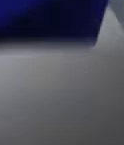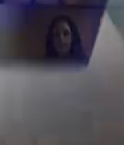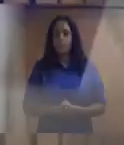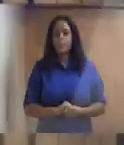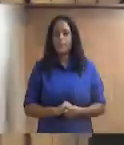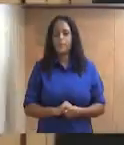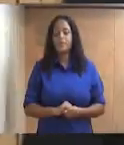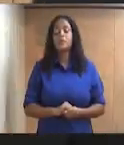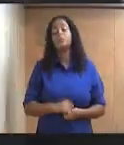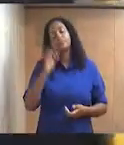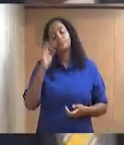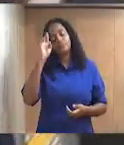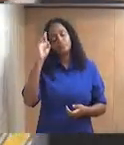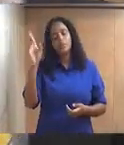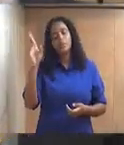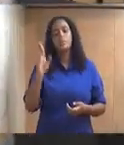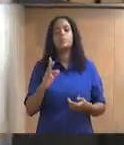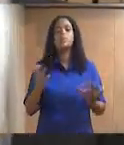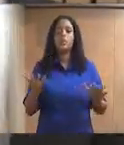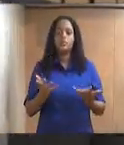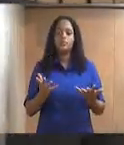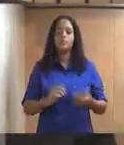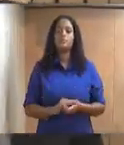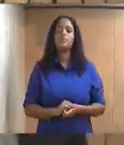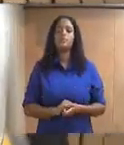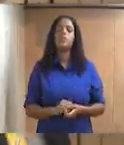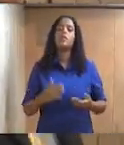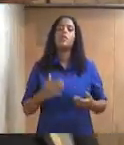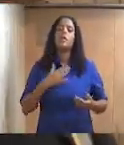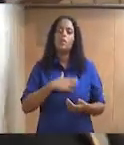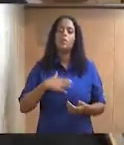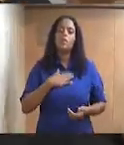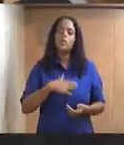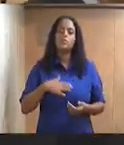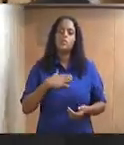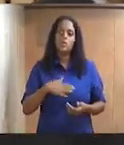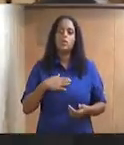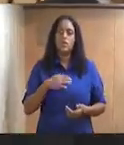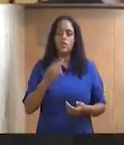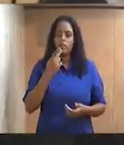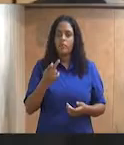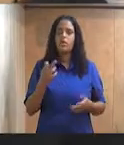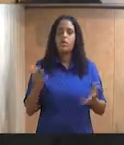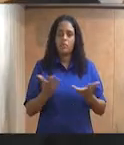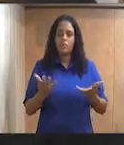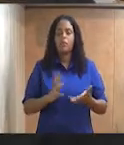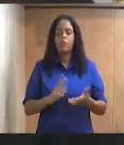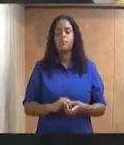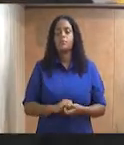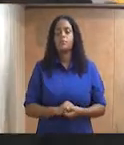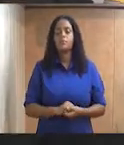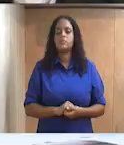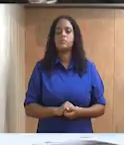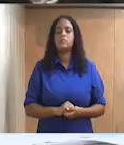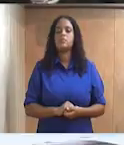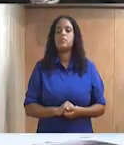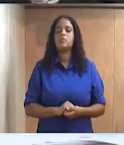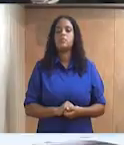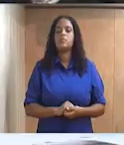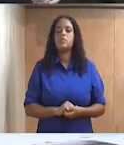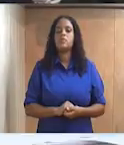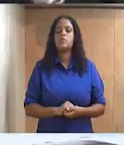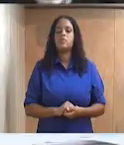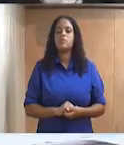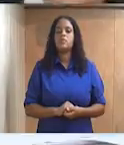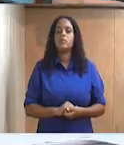Senhor presidente, questão de ordem. Eu gostaria de verificação de votação, por favor, nominal. Júnior, a votação